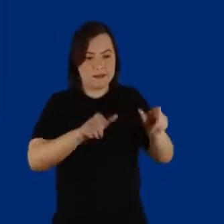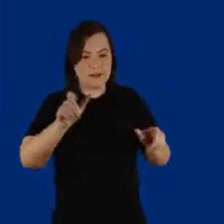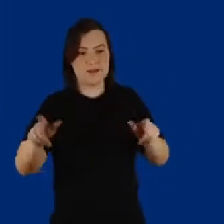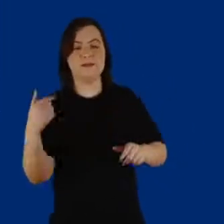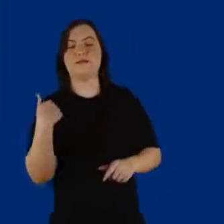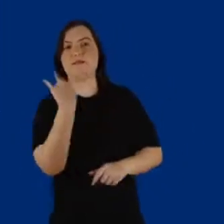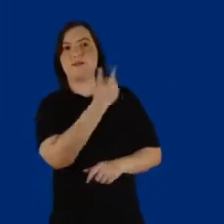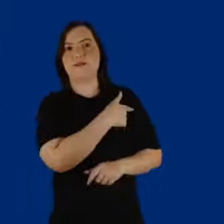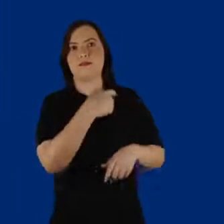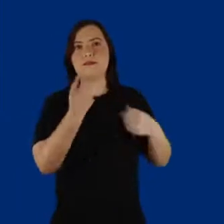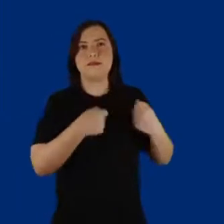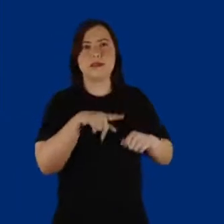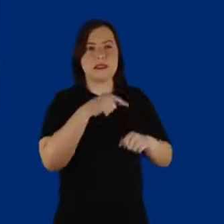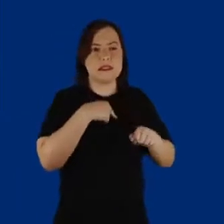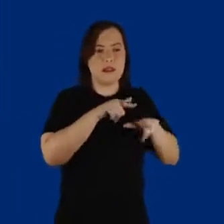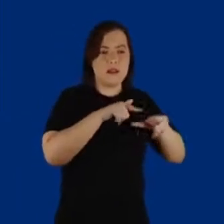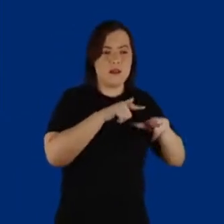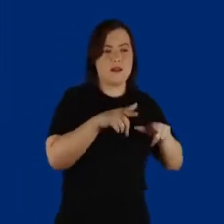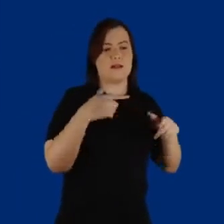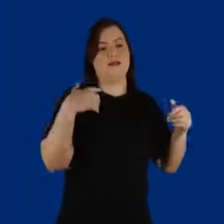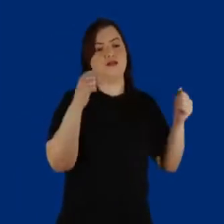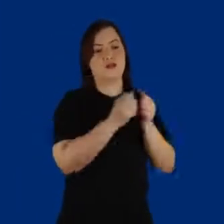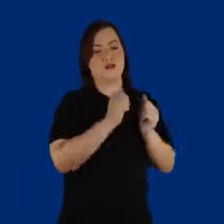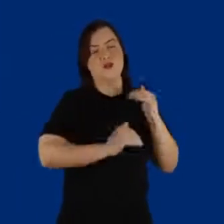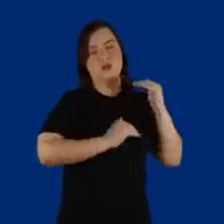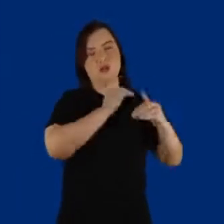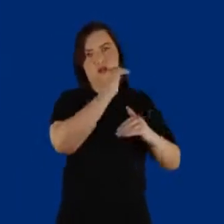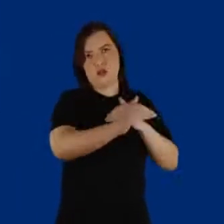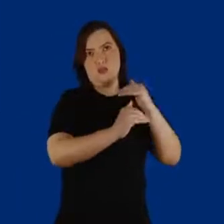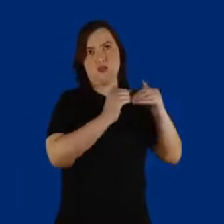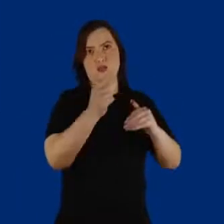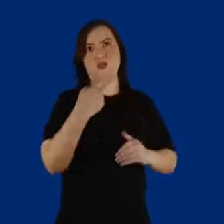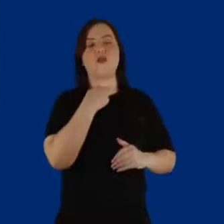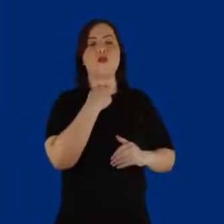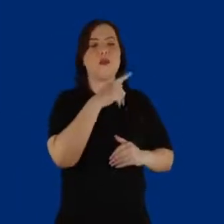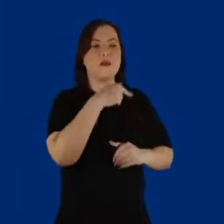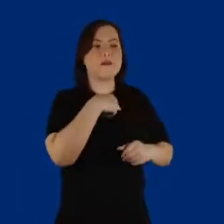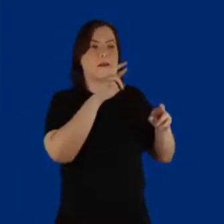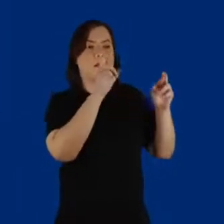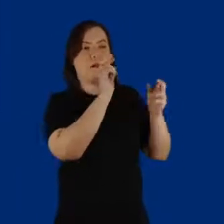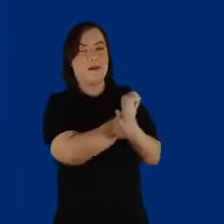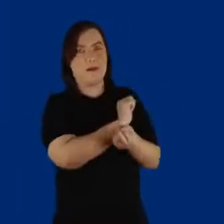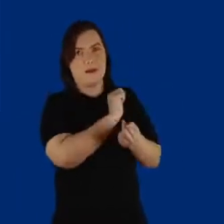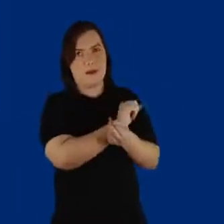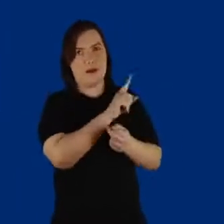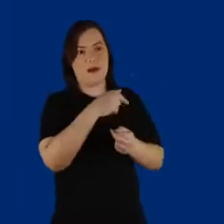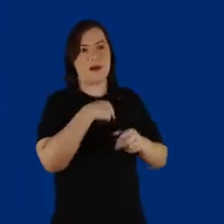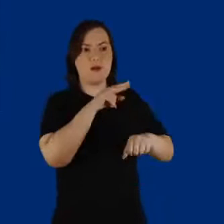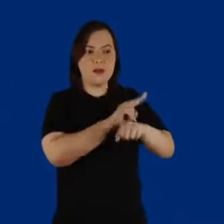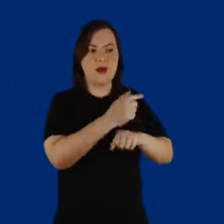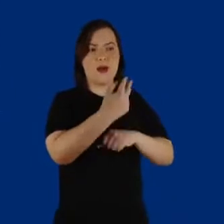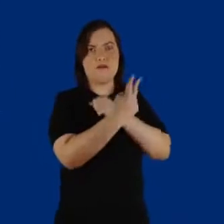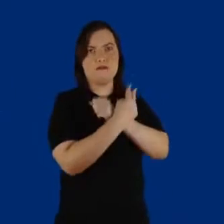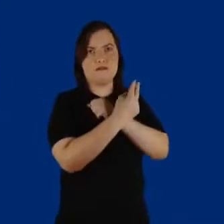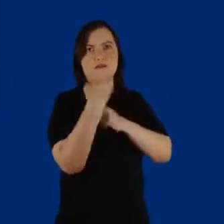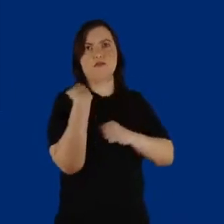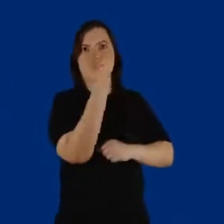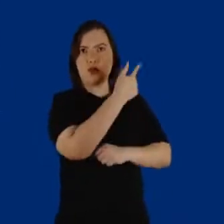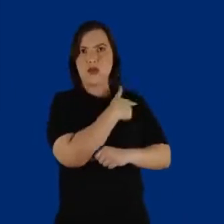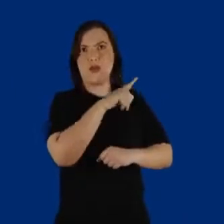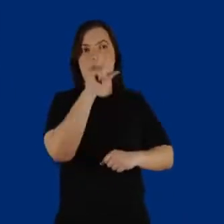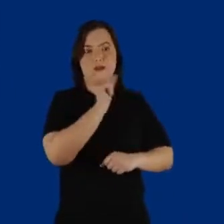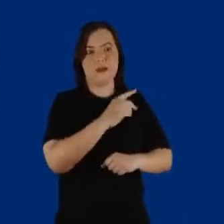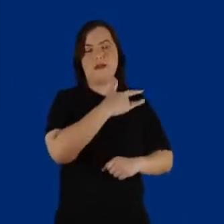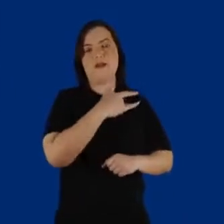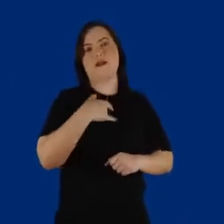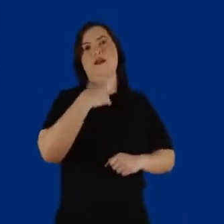gente trabalha e avança. Né? Nós não podemos esperar para cuidar de nós próprios e ter um mínimo de